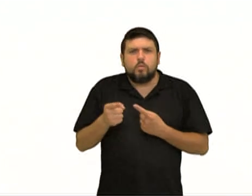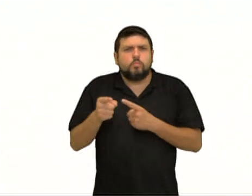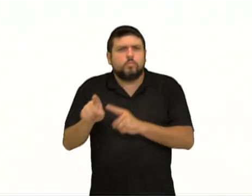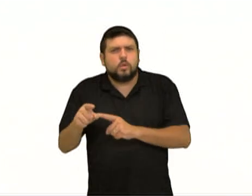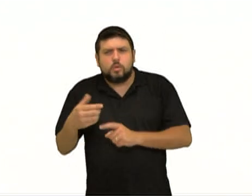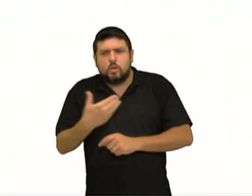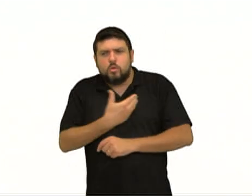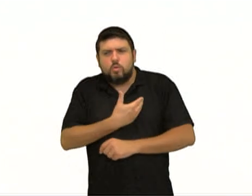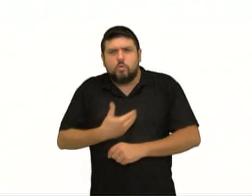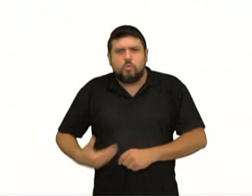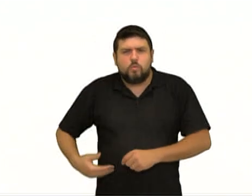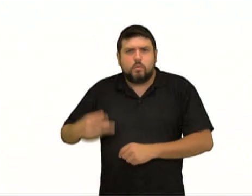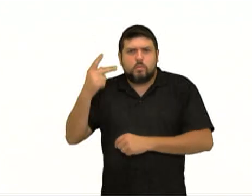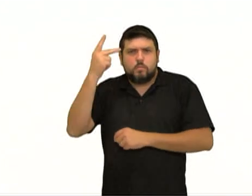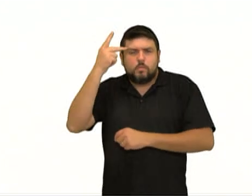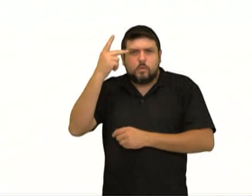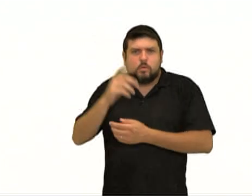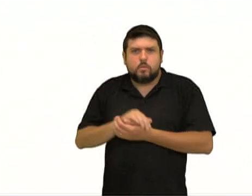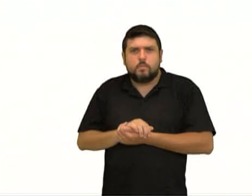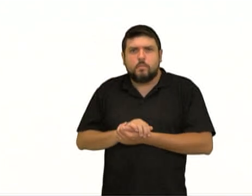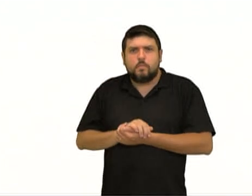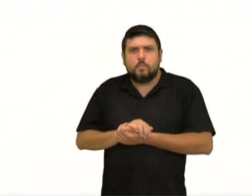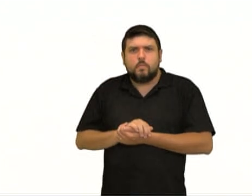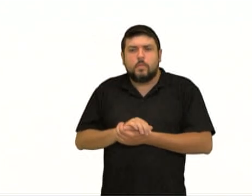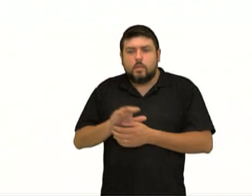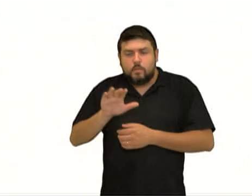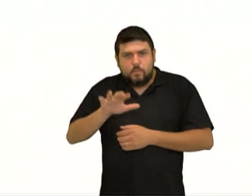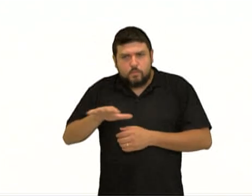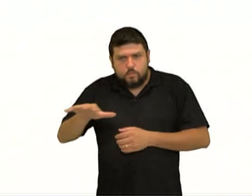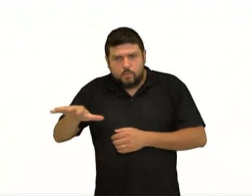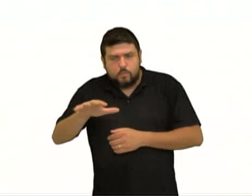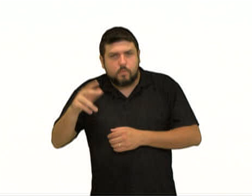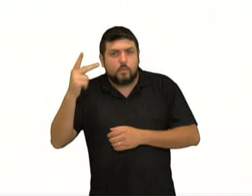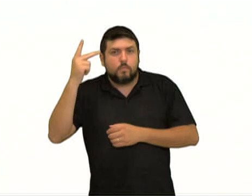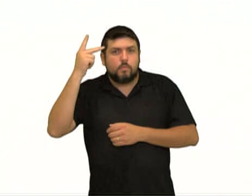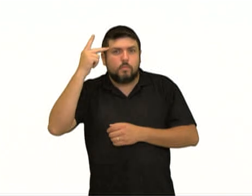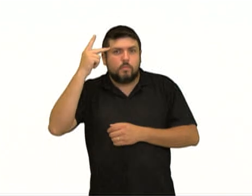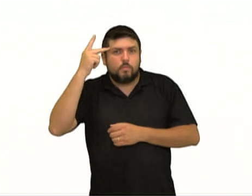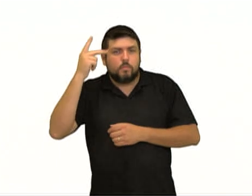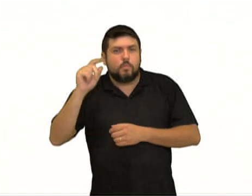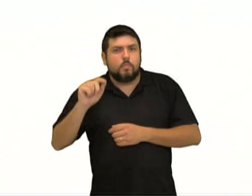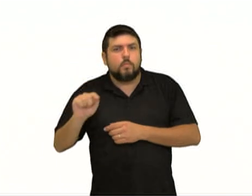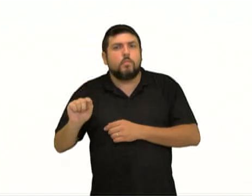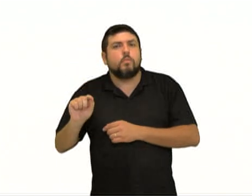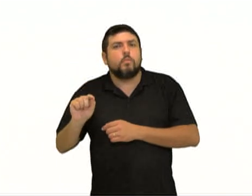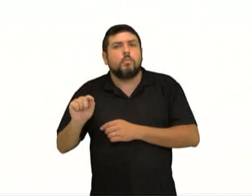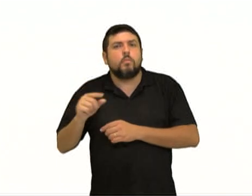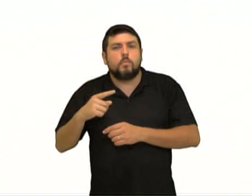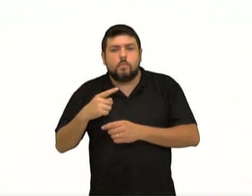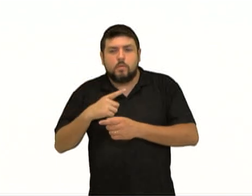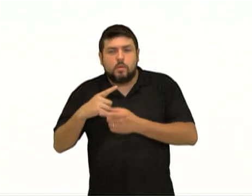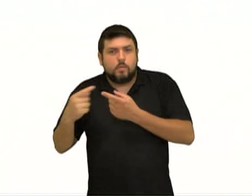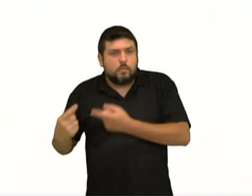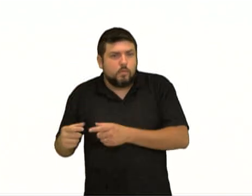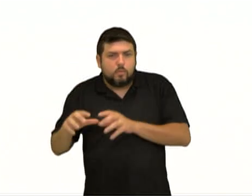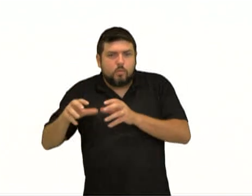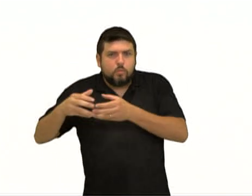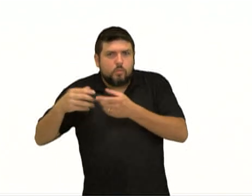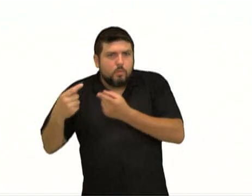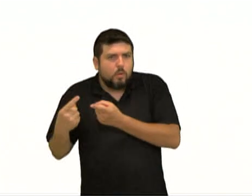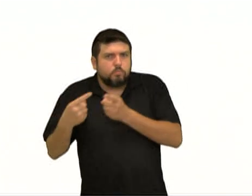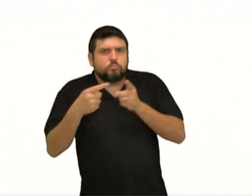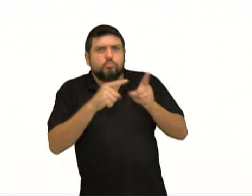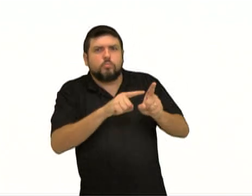oposição paulista ao governo. Os paulistas, São Paulo, então passaram a ter oposição ao governo